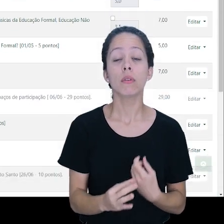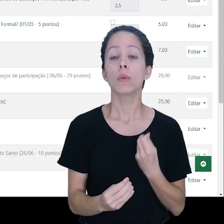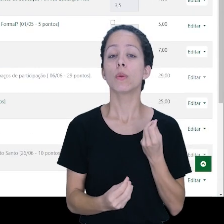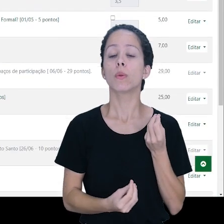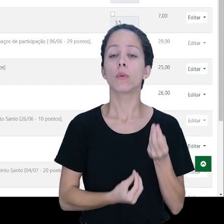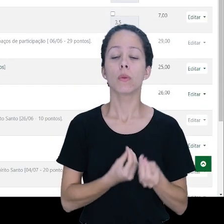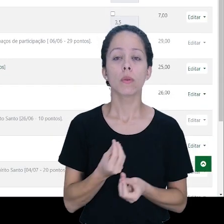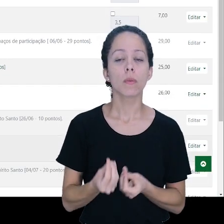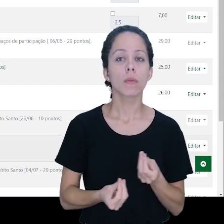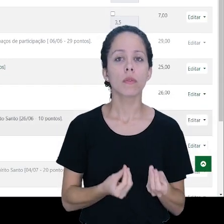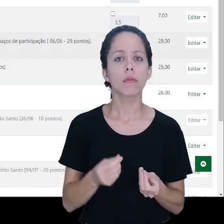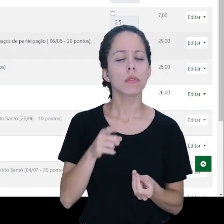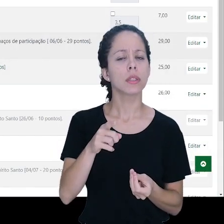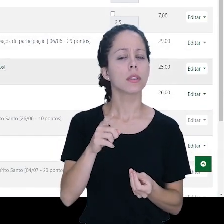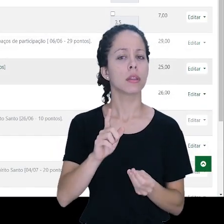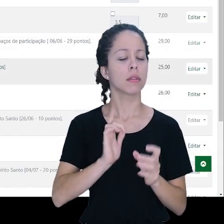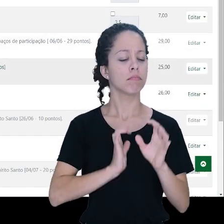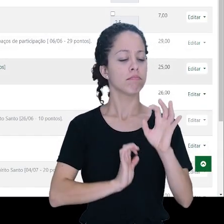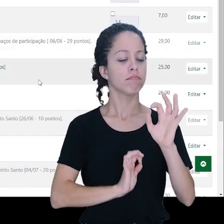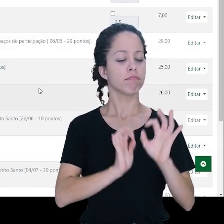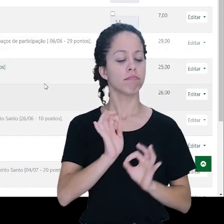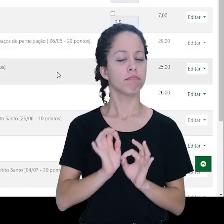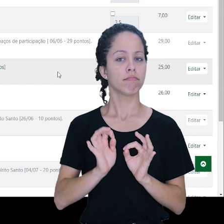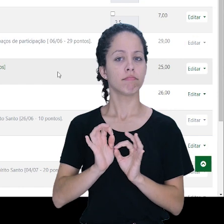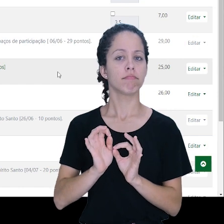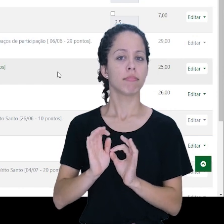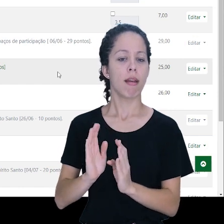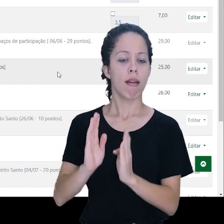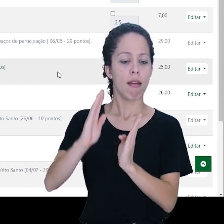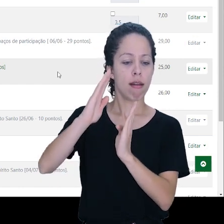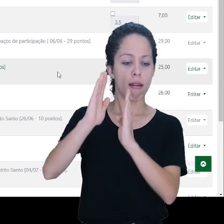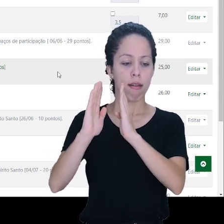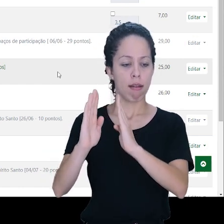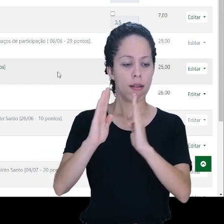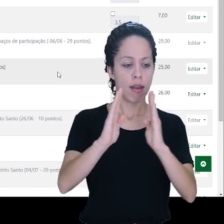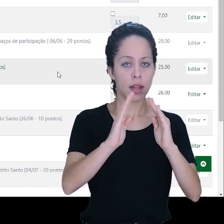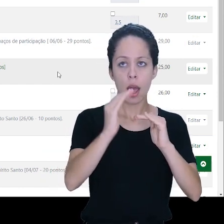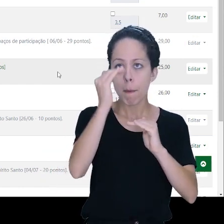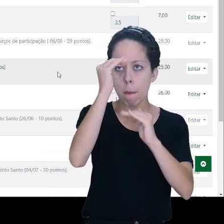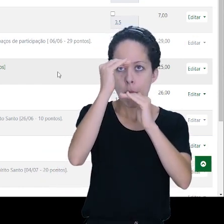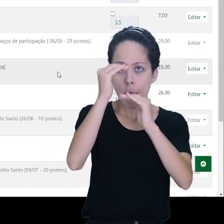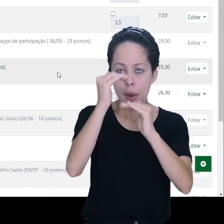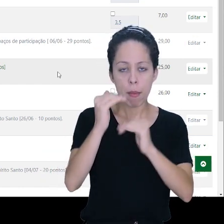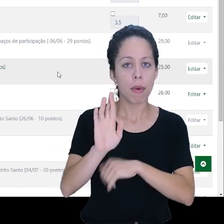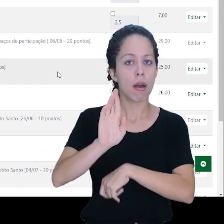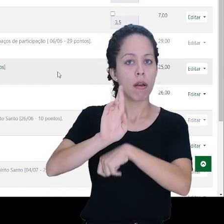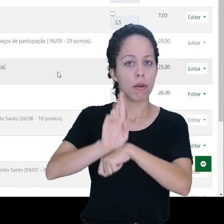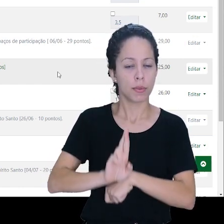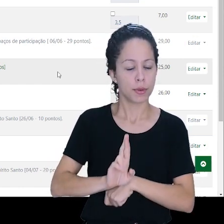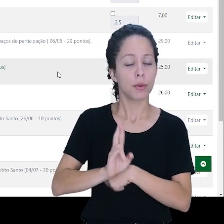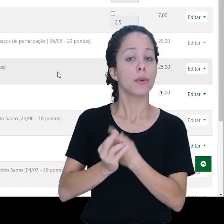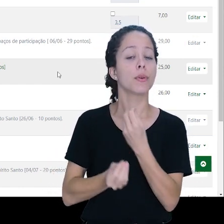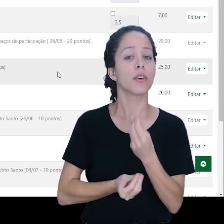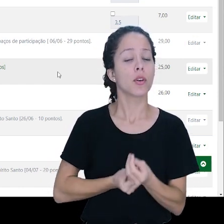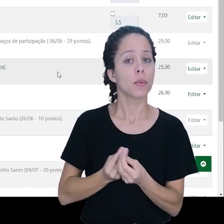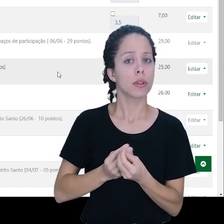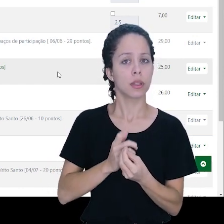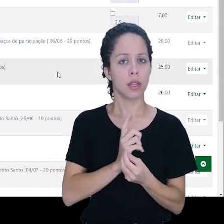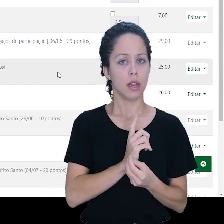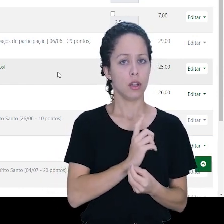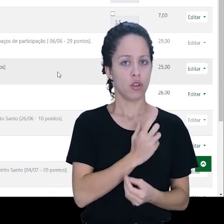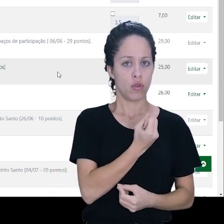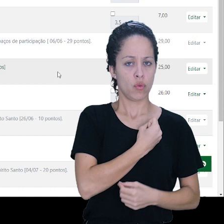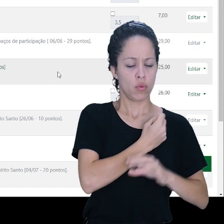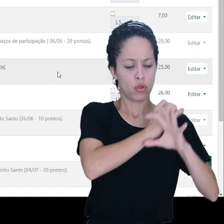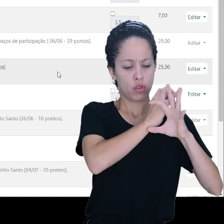da forma correta que você possa criar etapas de recuperação como você trabalha com categorias que tem soma